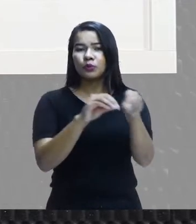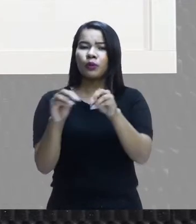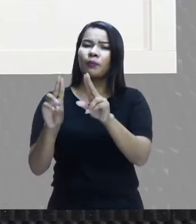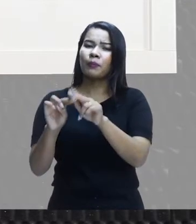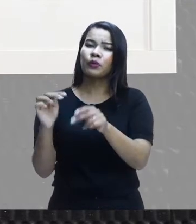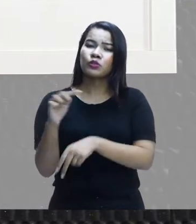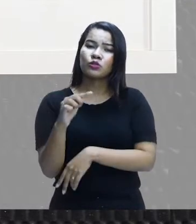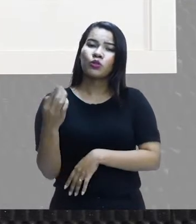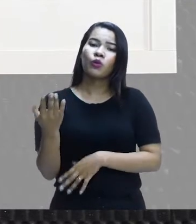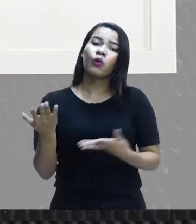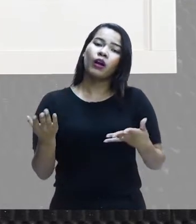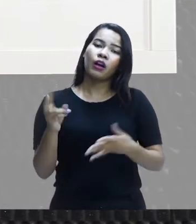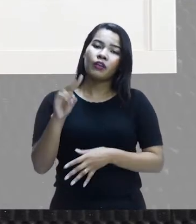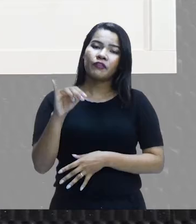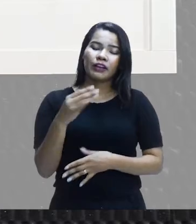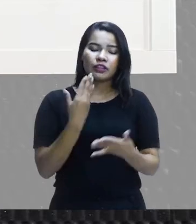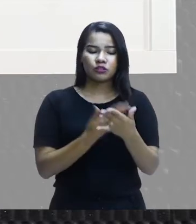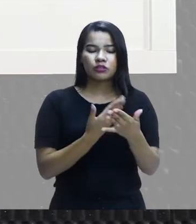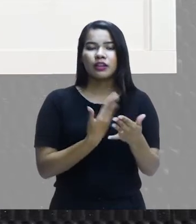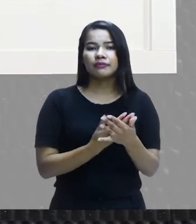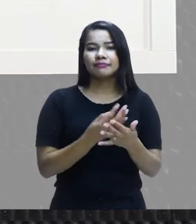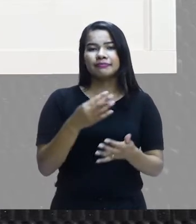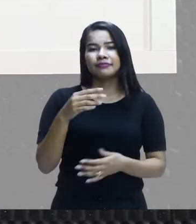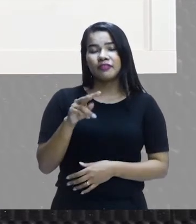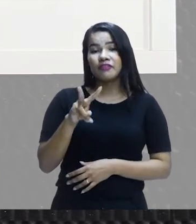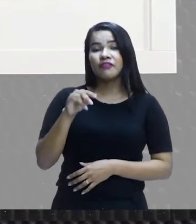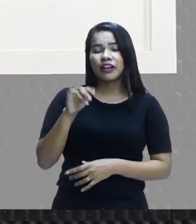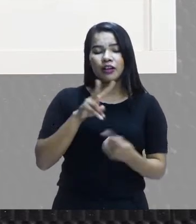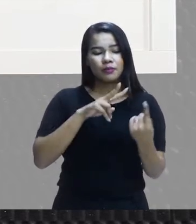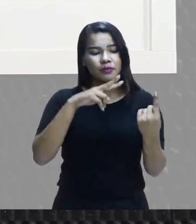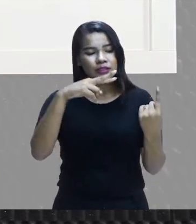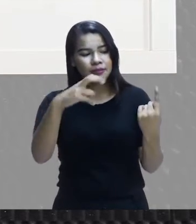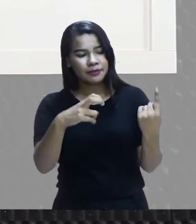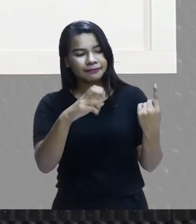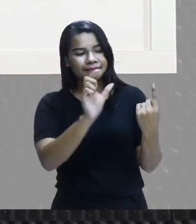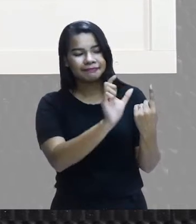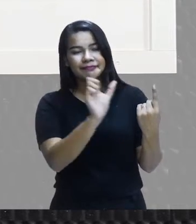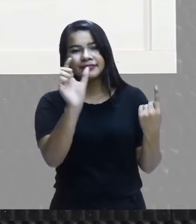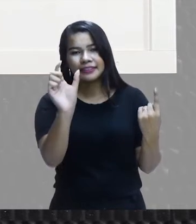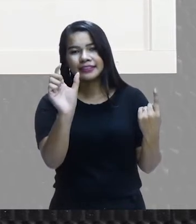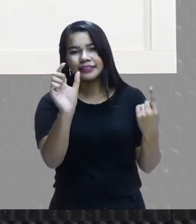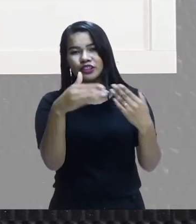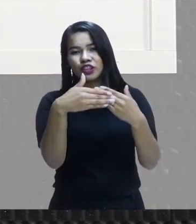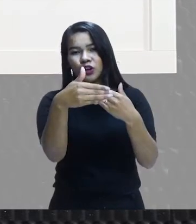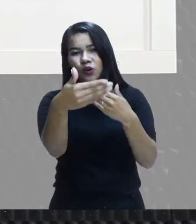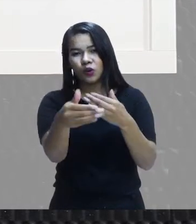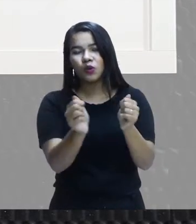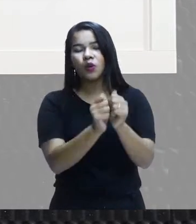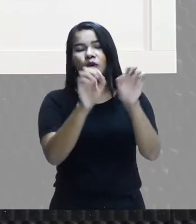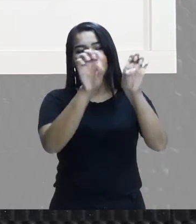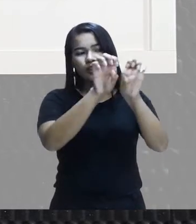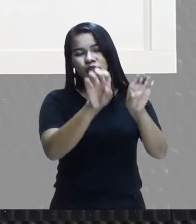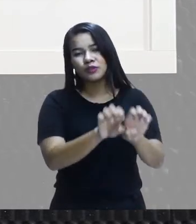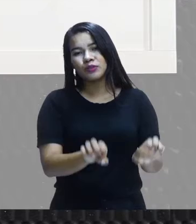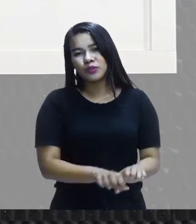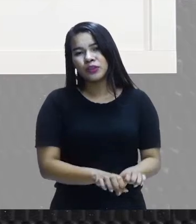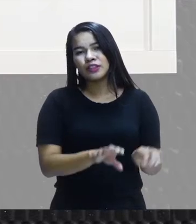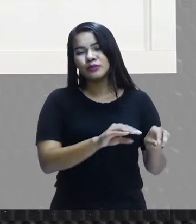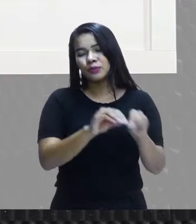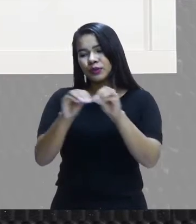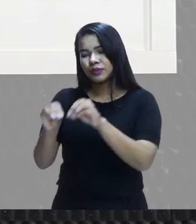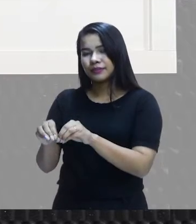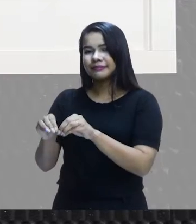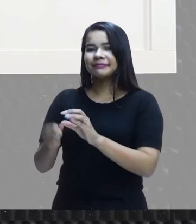que quando tu vai estudar protozoário, você vai observar classificação de acordo com a estrutura de locomoção.